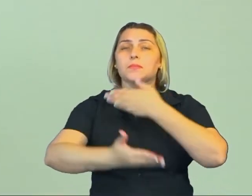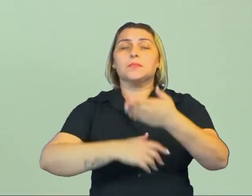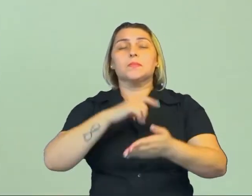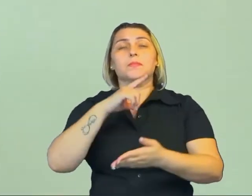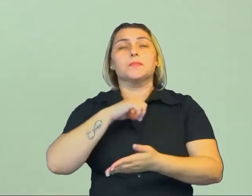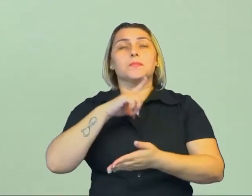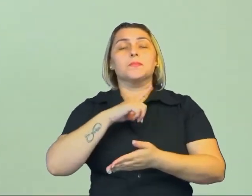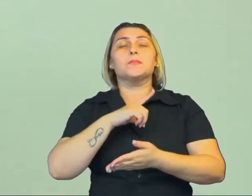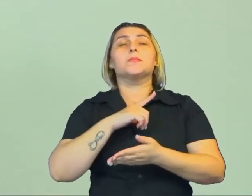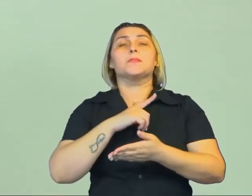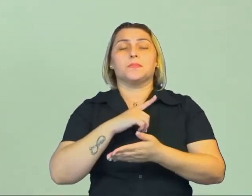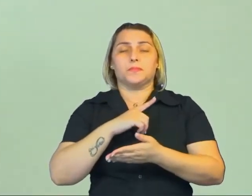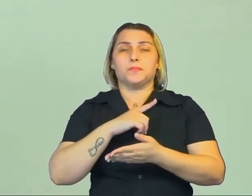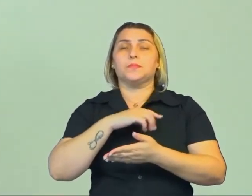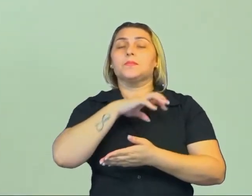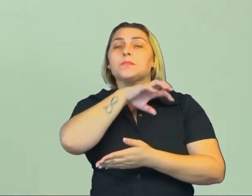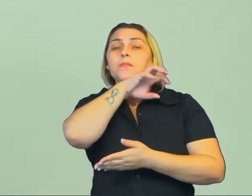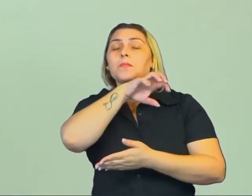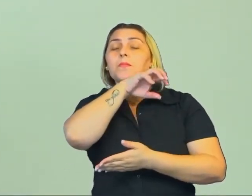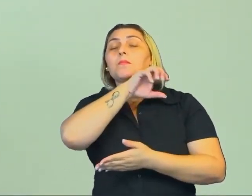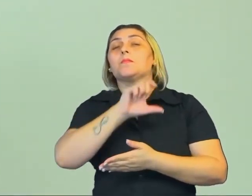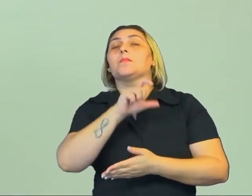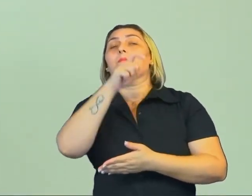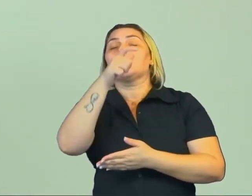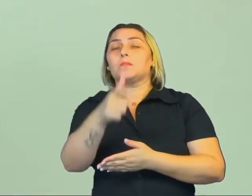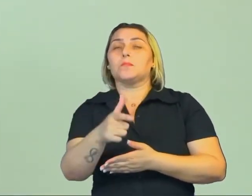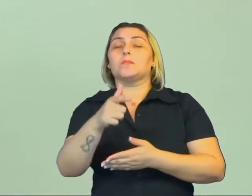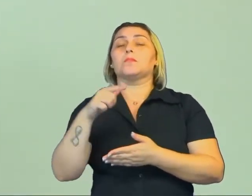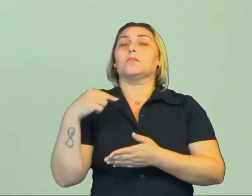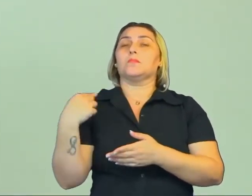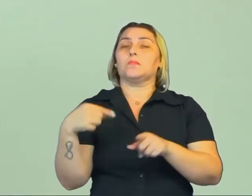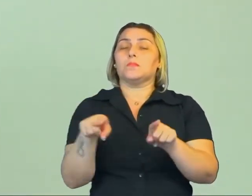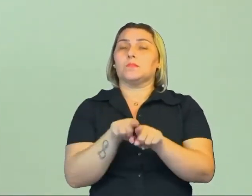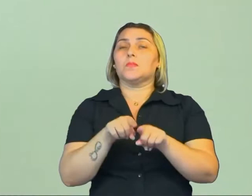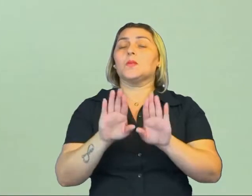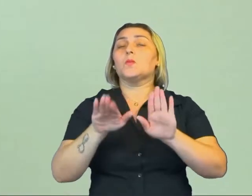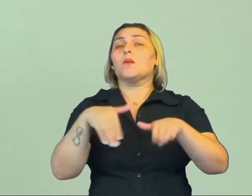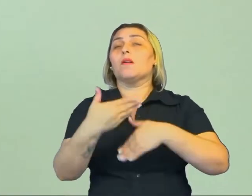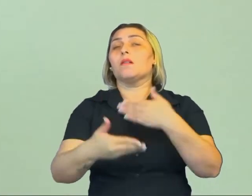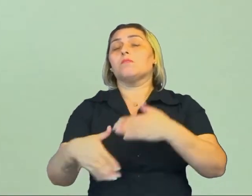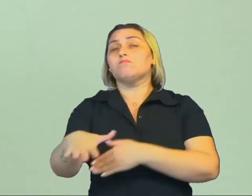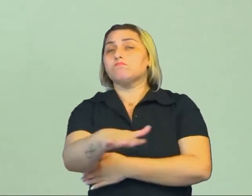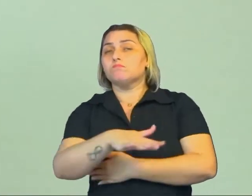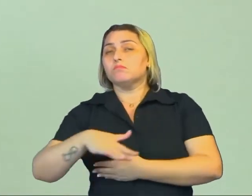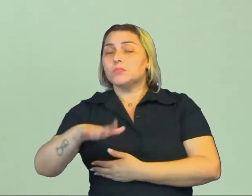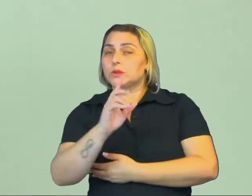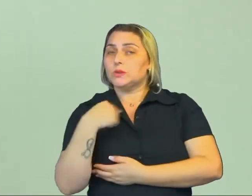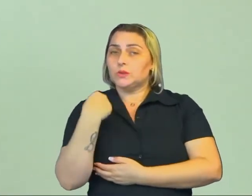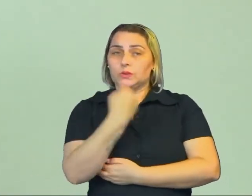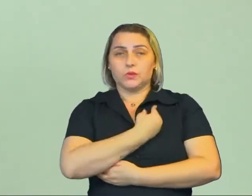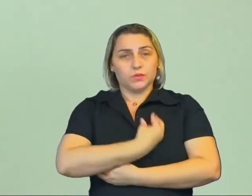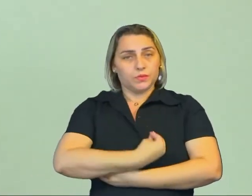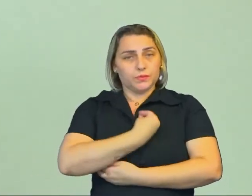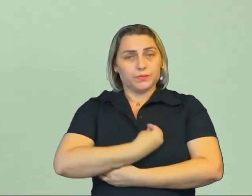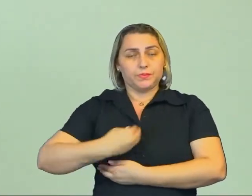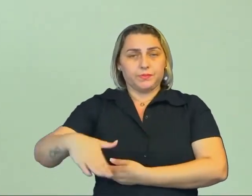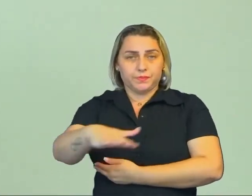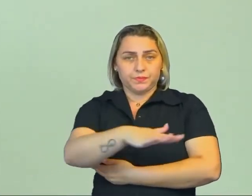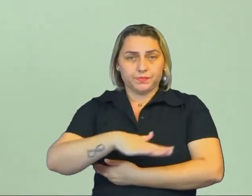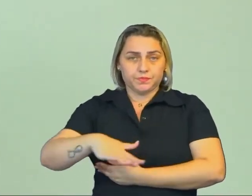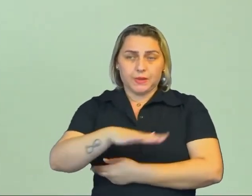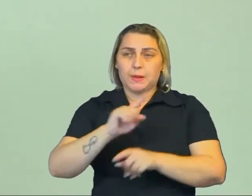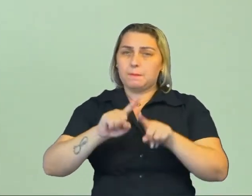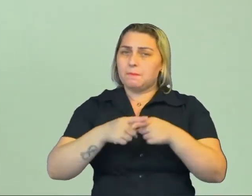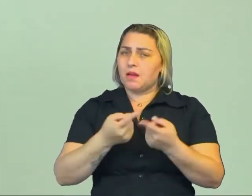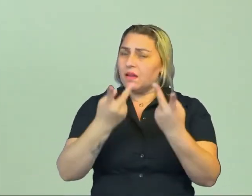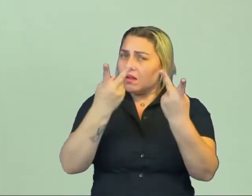esses seres, entre outros animais, como qual é a relação em sociedade. Nós vivemos em sociedade, mas será